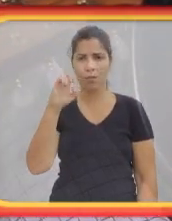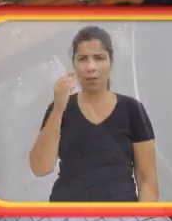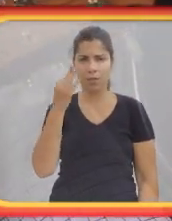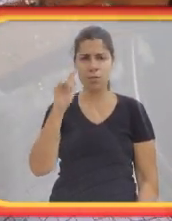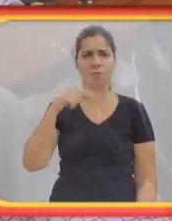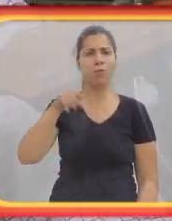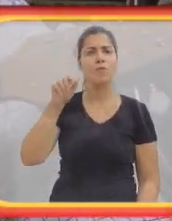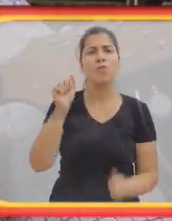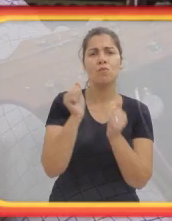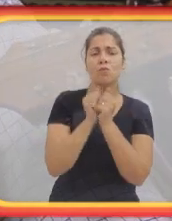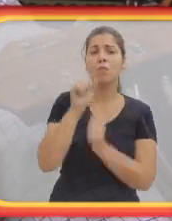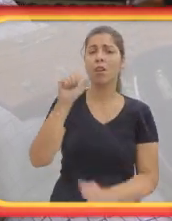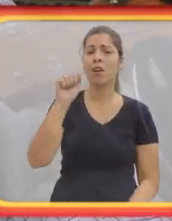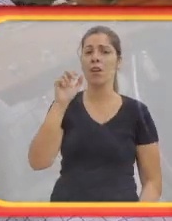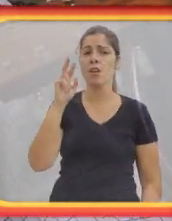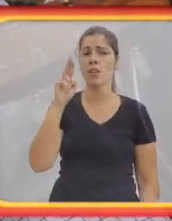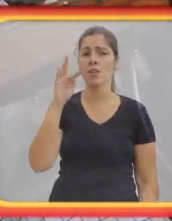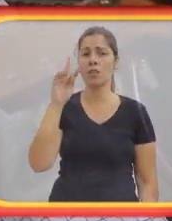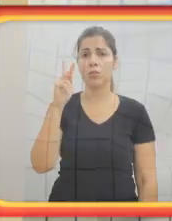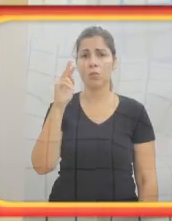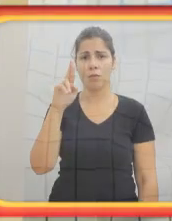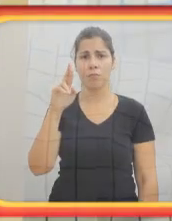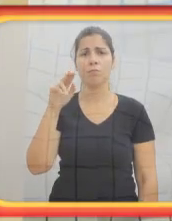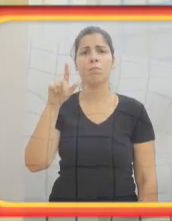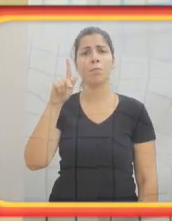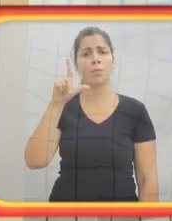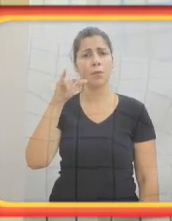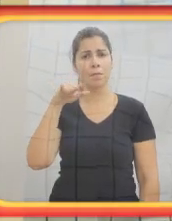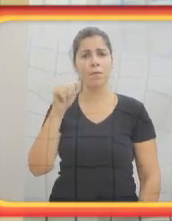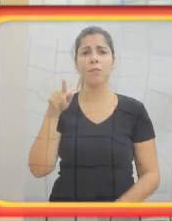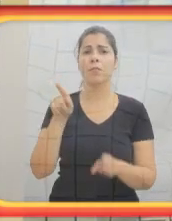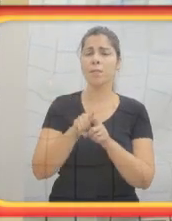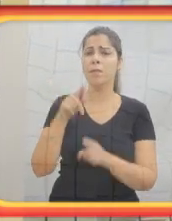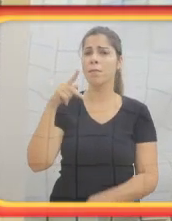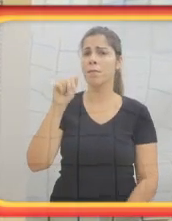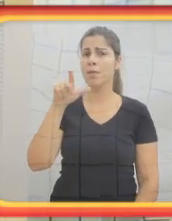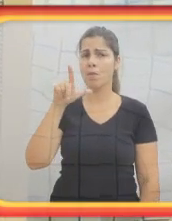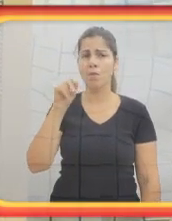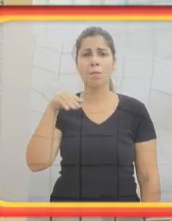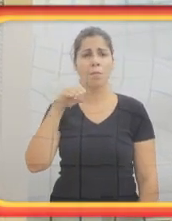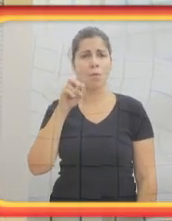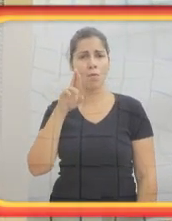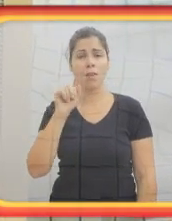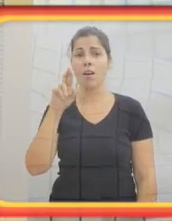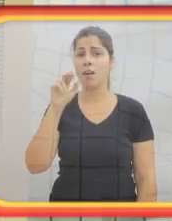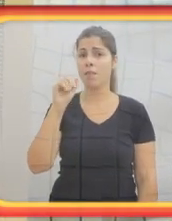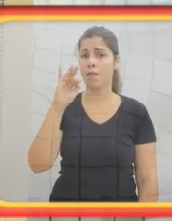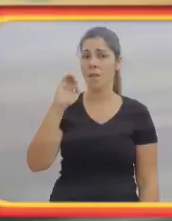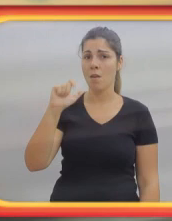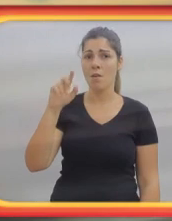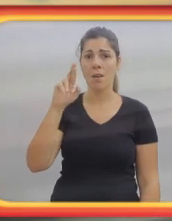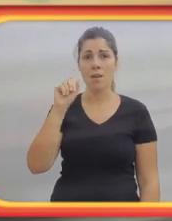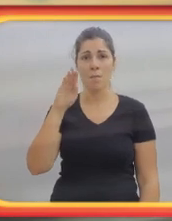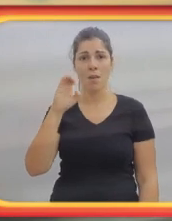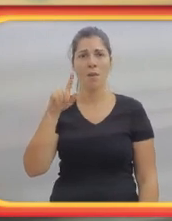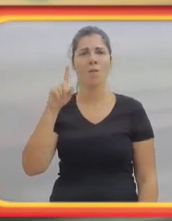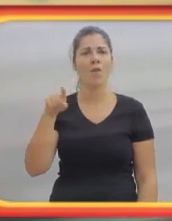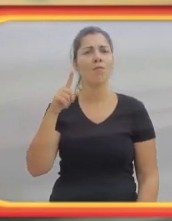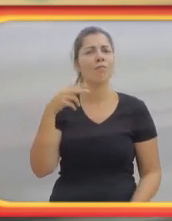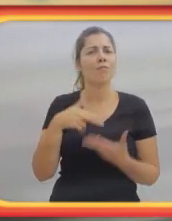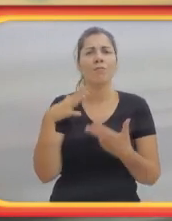Center. Fui com Arthur Moreira Lima, Paulo Moura, Rafael Rabelo. Foi uma coisa muito linda, um show lindo que nós fizemos